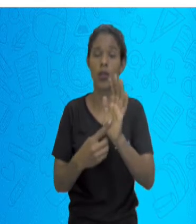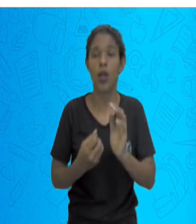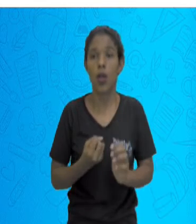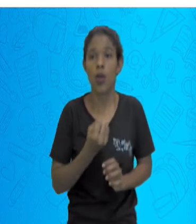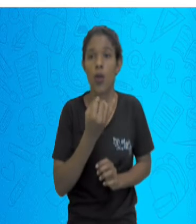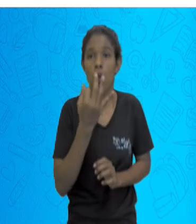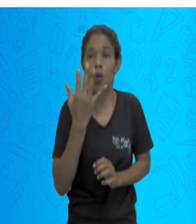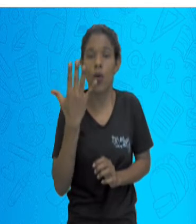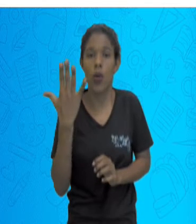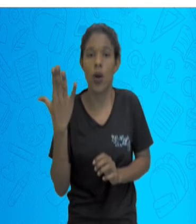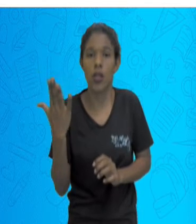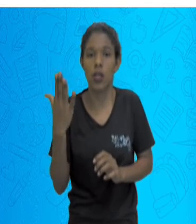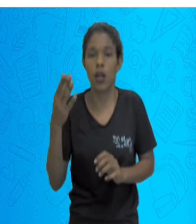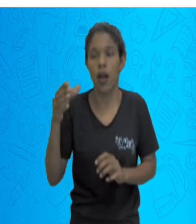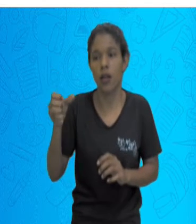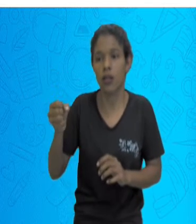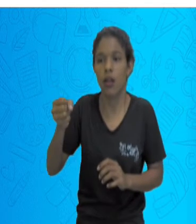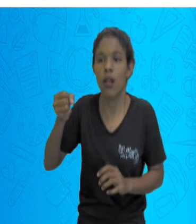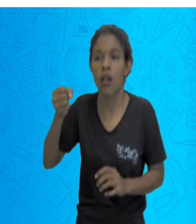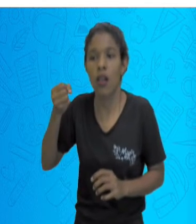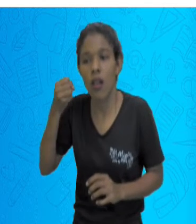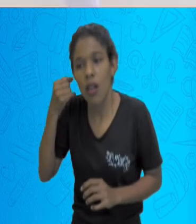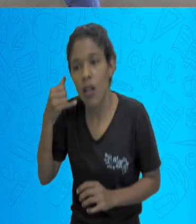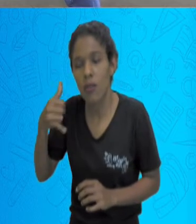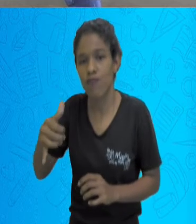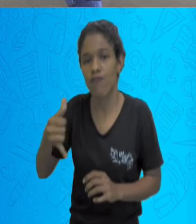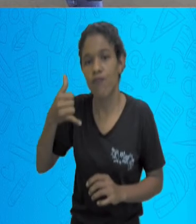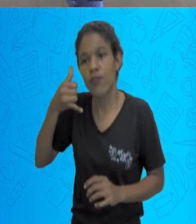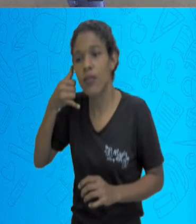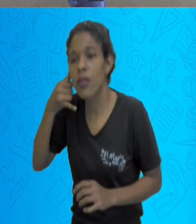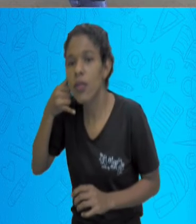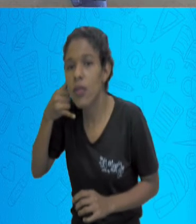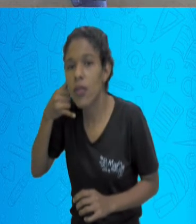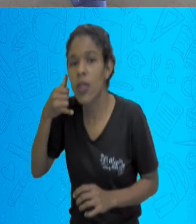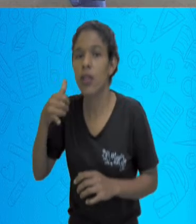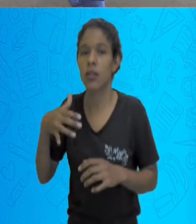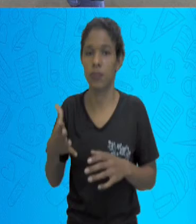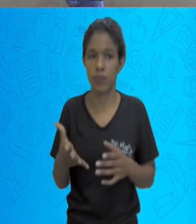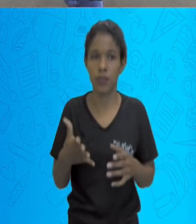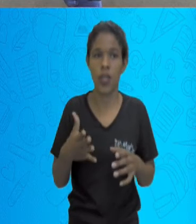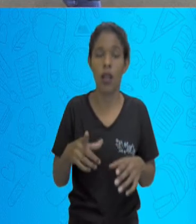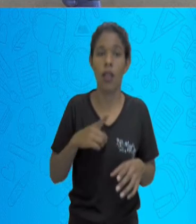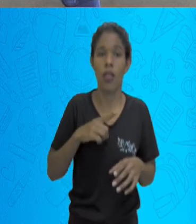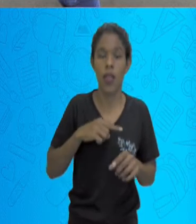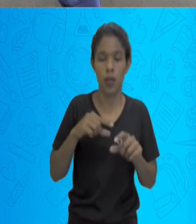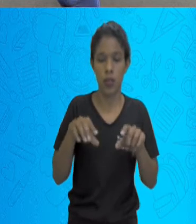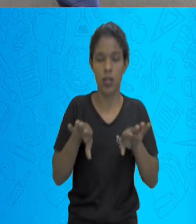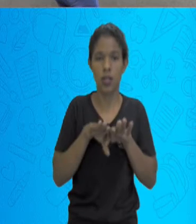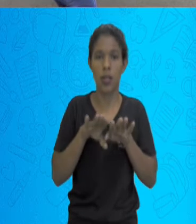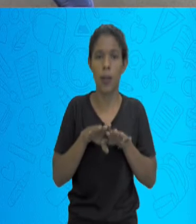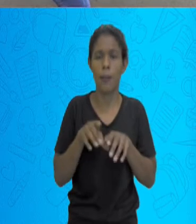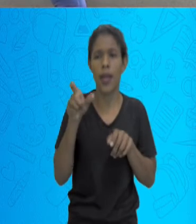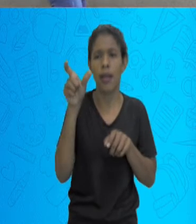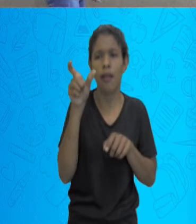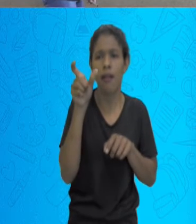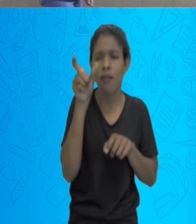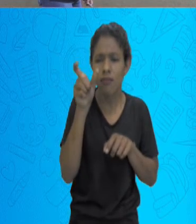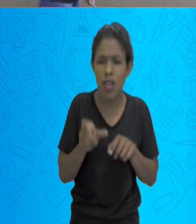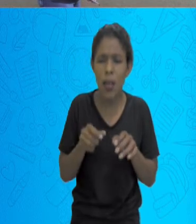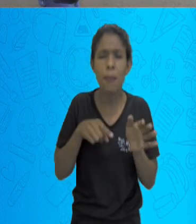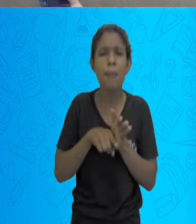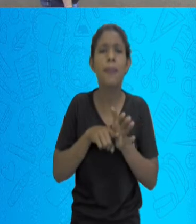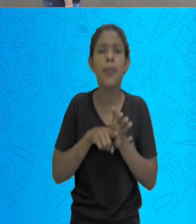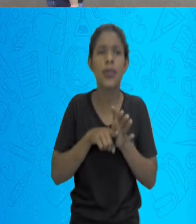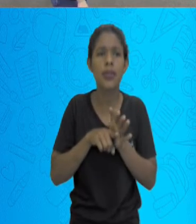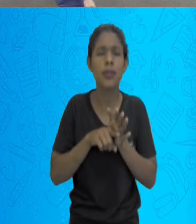nós temos aqui a fonte, né, foi acessado em 5 de setembro de 2018. Veja que no ano em que